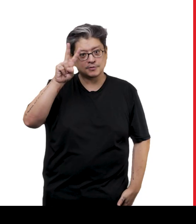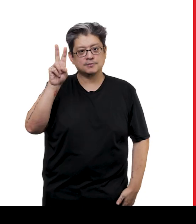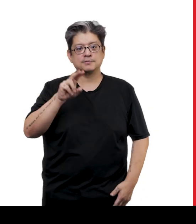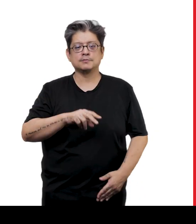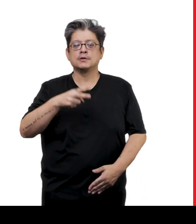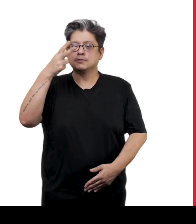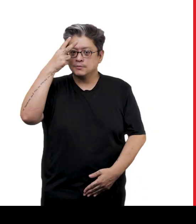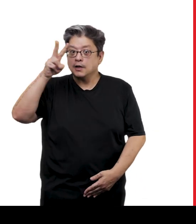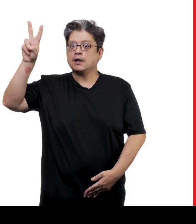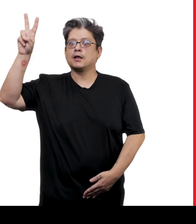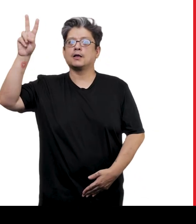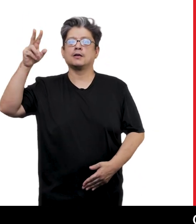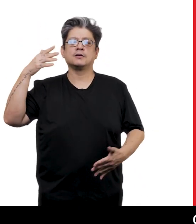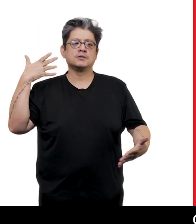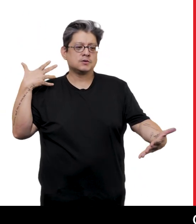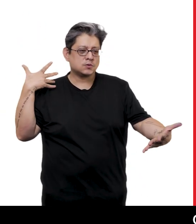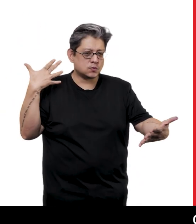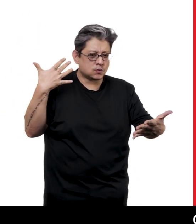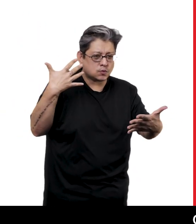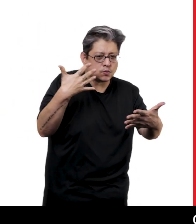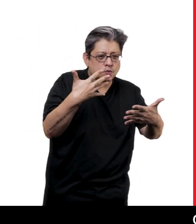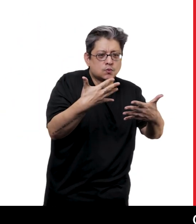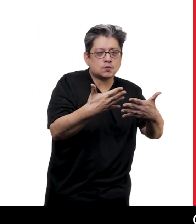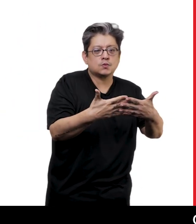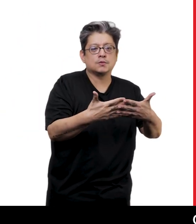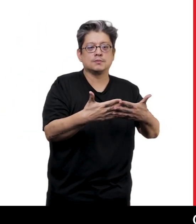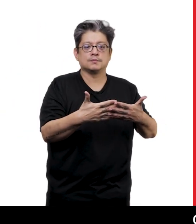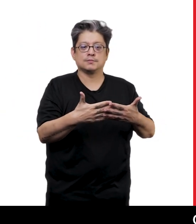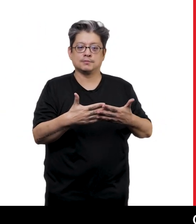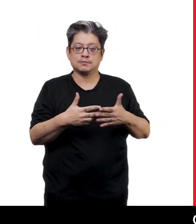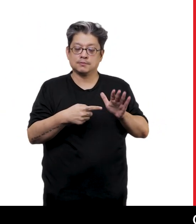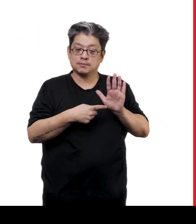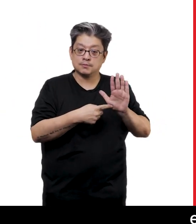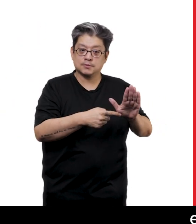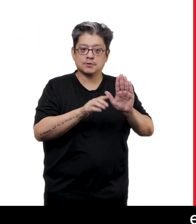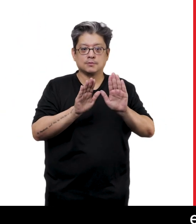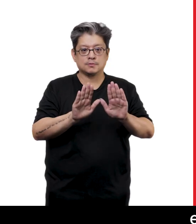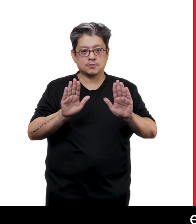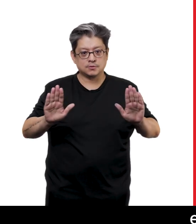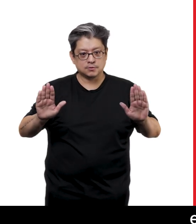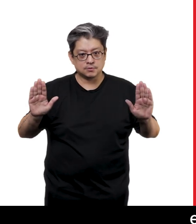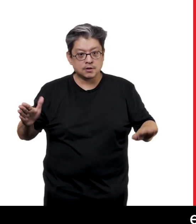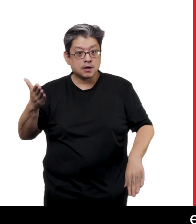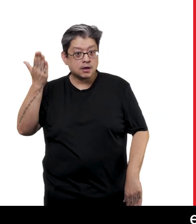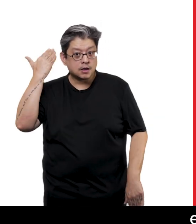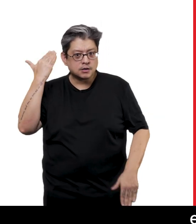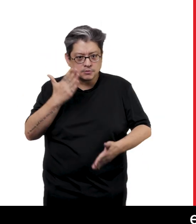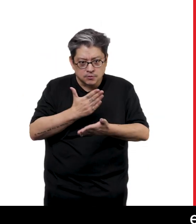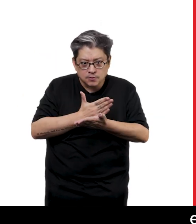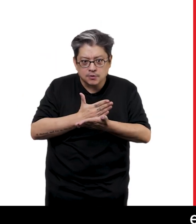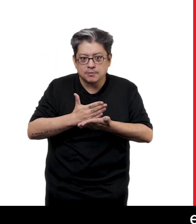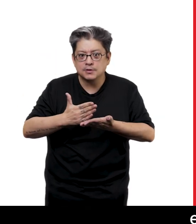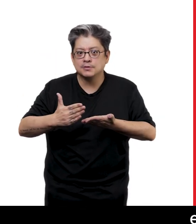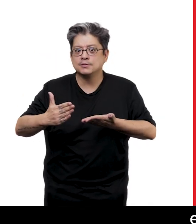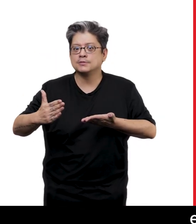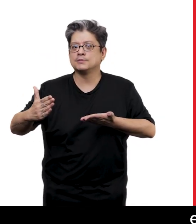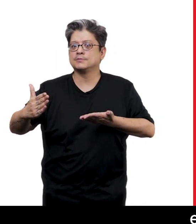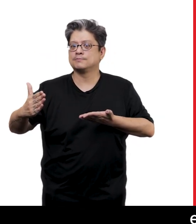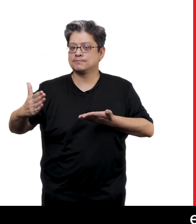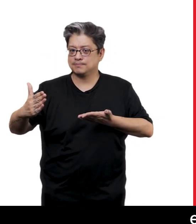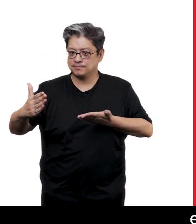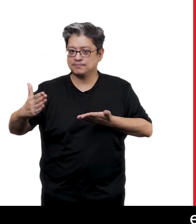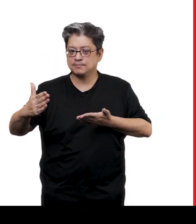das exposições pioneiras, das itinerâncias internacionais da coleção, exposições de grande sucesso de visitação